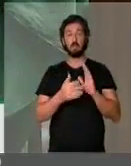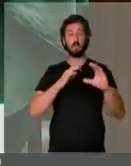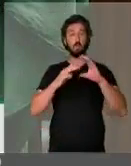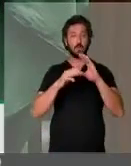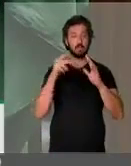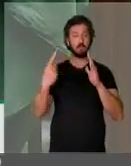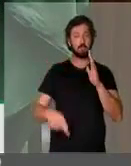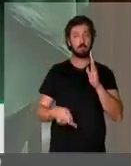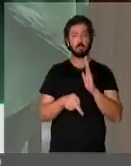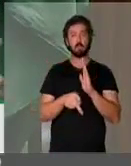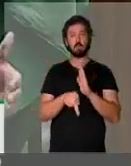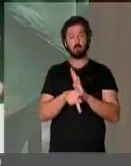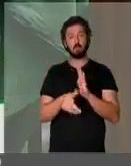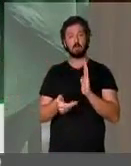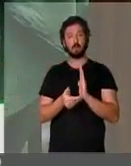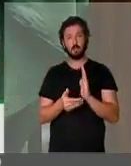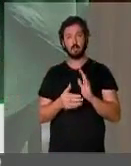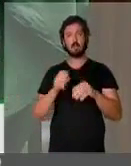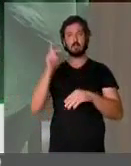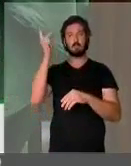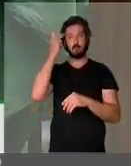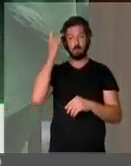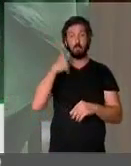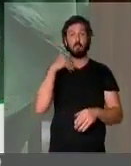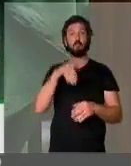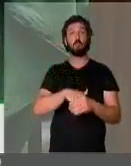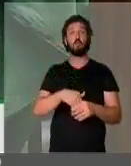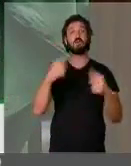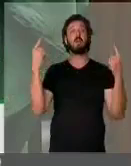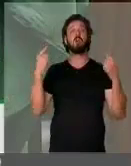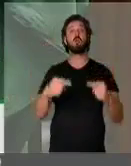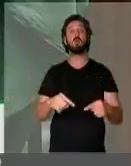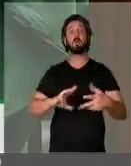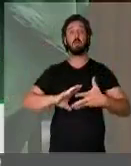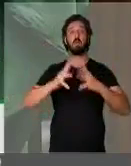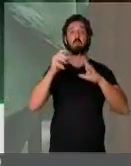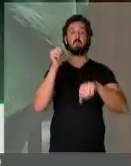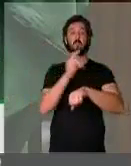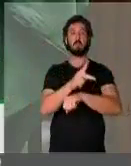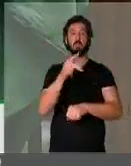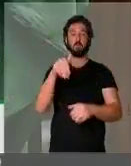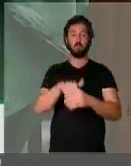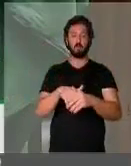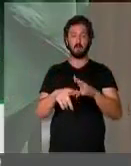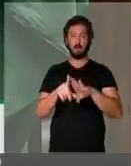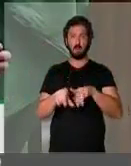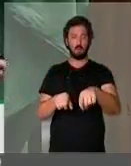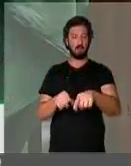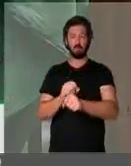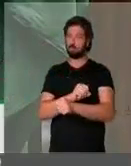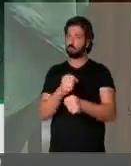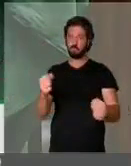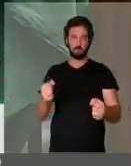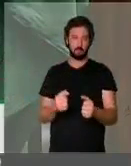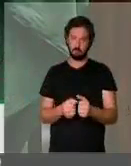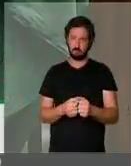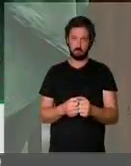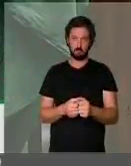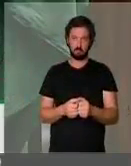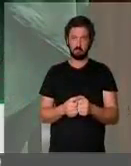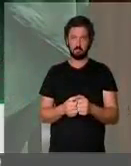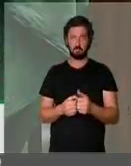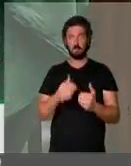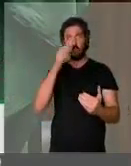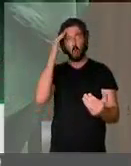meus eleitores, para o Estado de São Paulo e para todo o Brasil, o meu voto é contra a reforma da Previdência, porque é impossível se